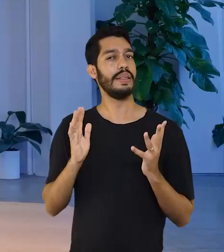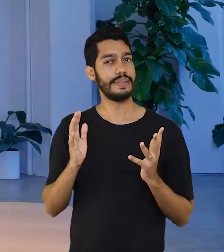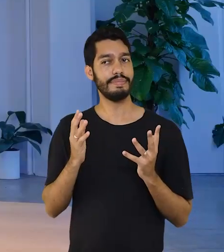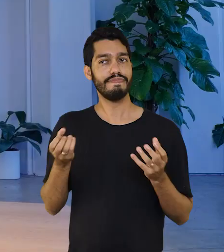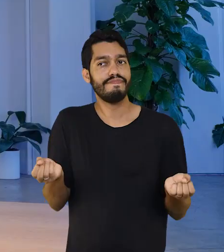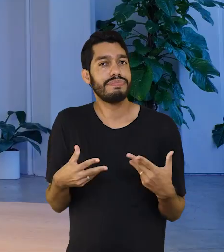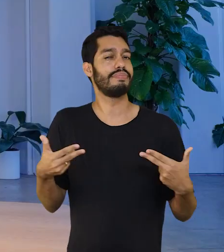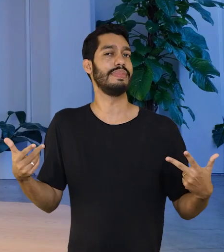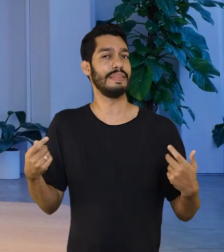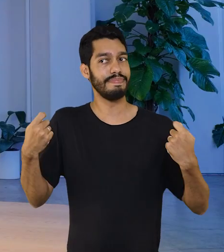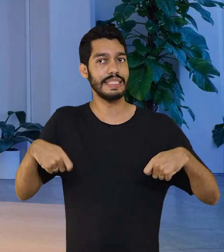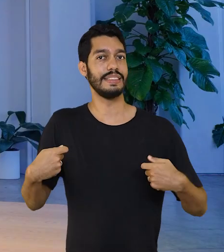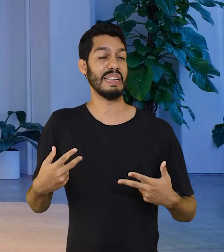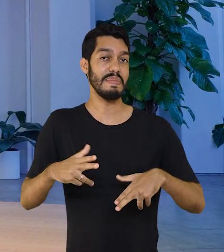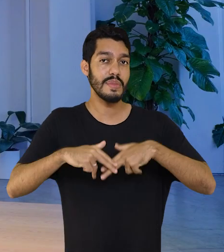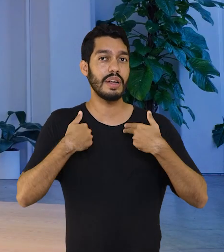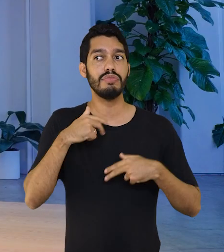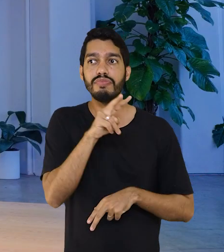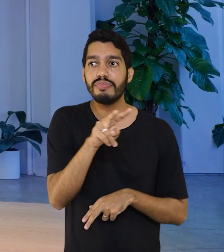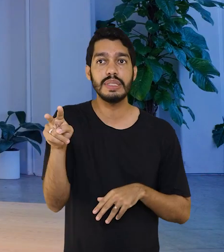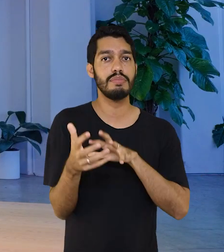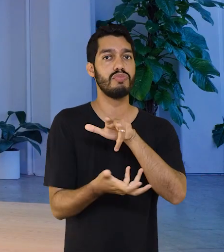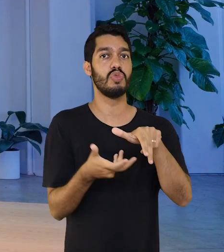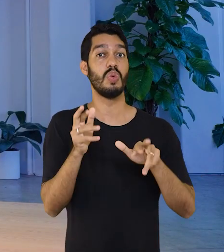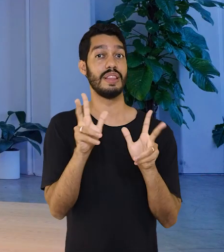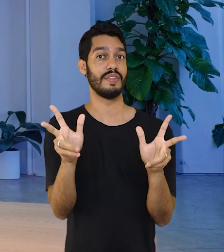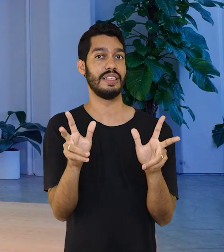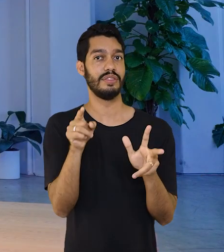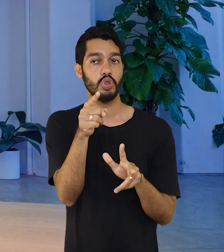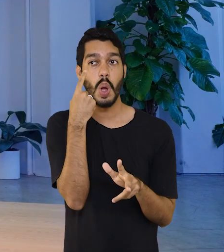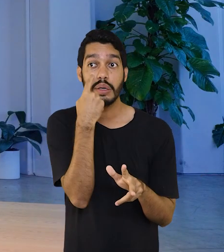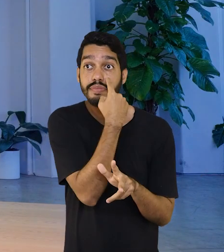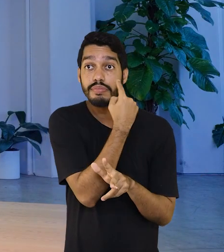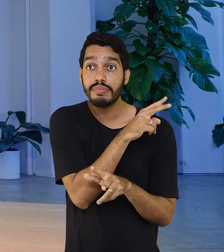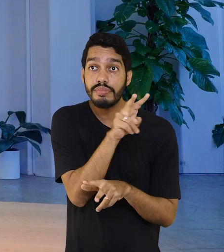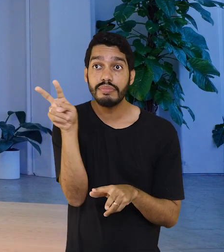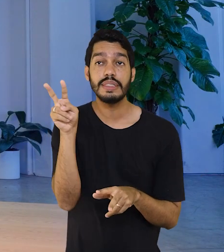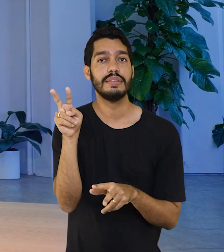ser inovador. É super doloroso. Porque você vê um mundo diferente.